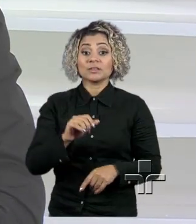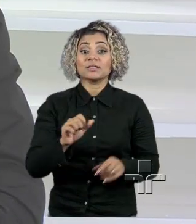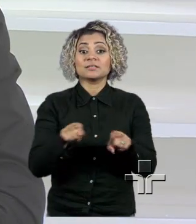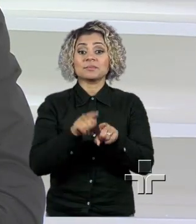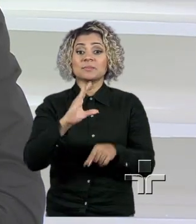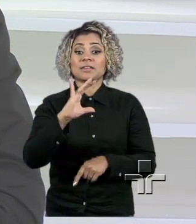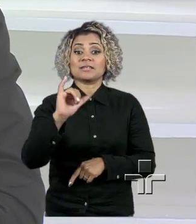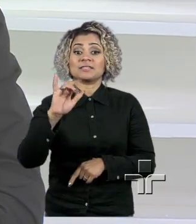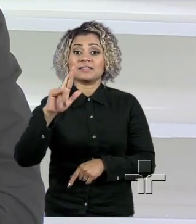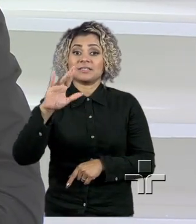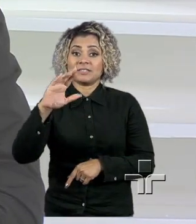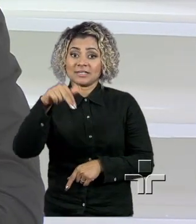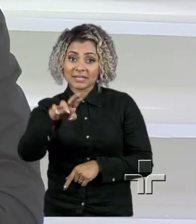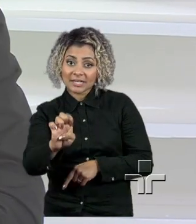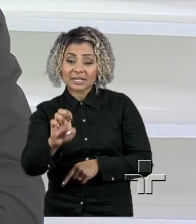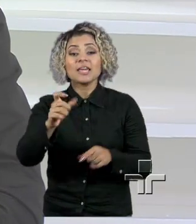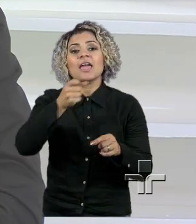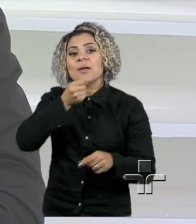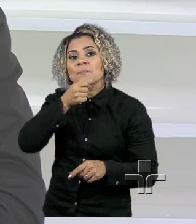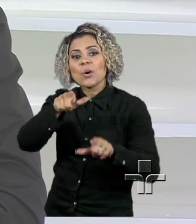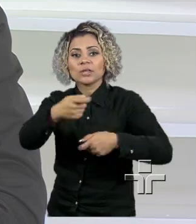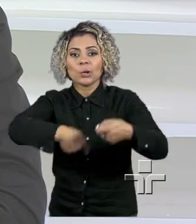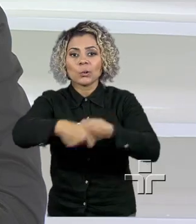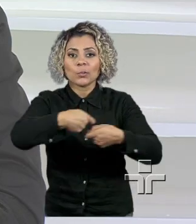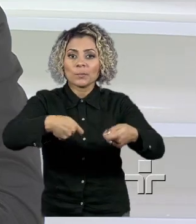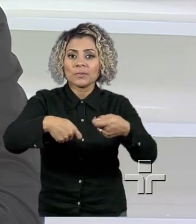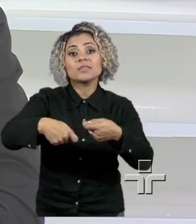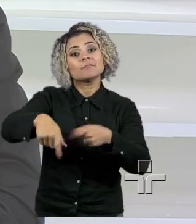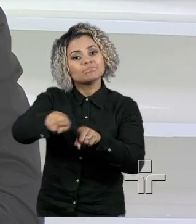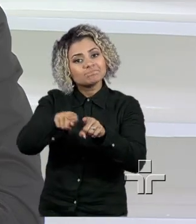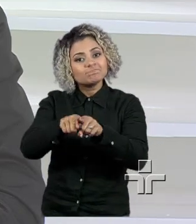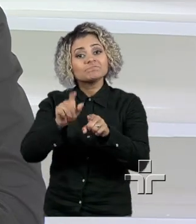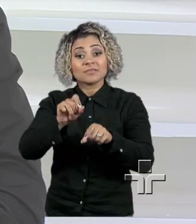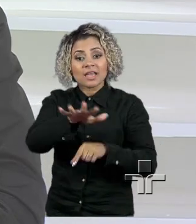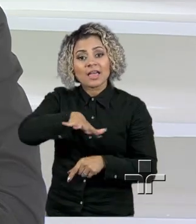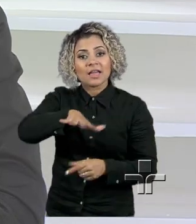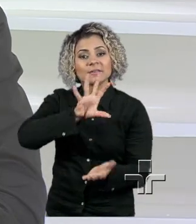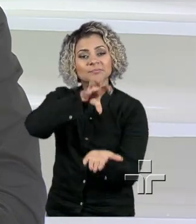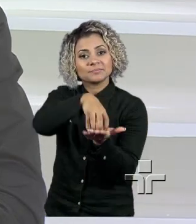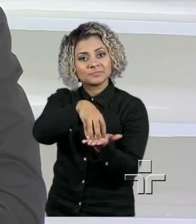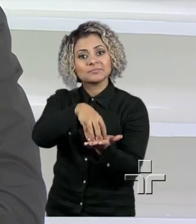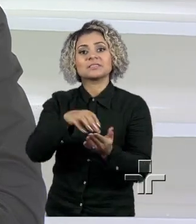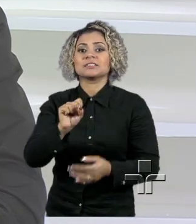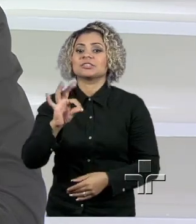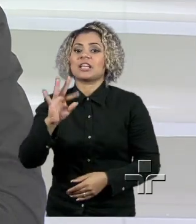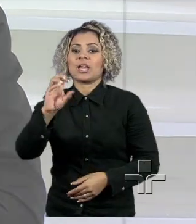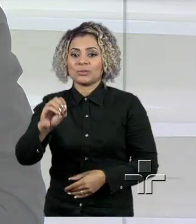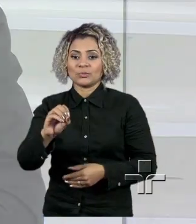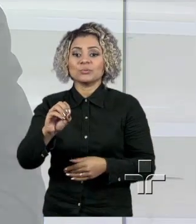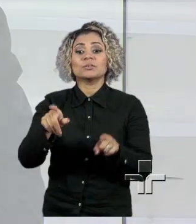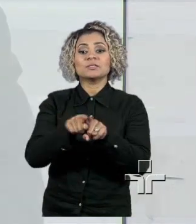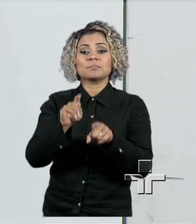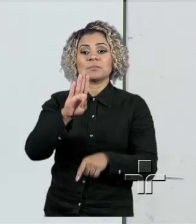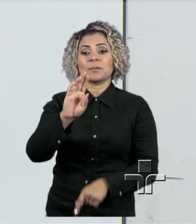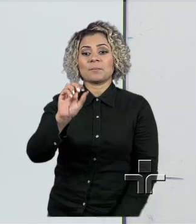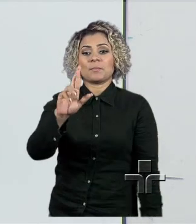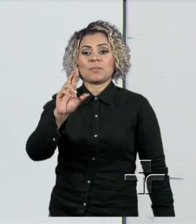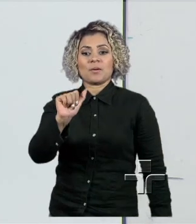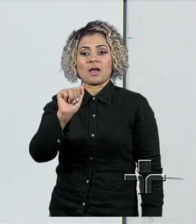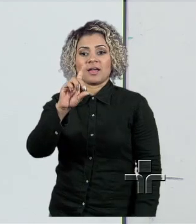Bonatelli, repórter de Economia e Negócios da Agência Estado Broadcast. E somos